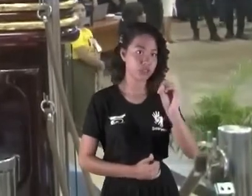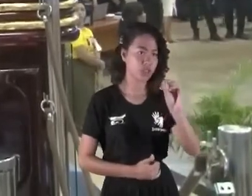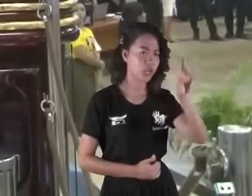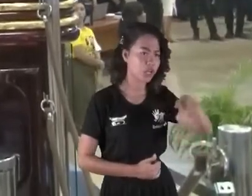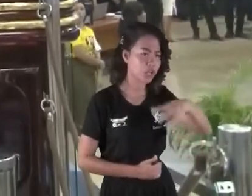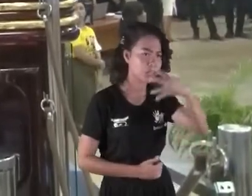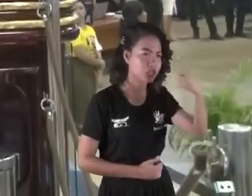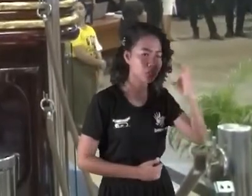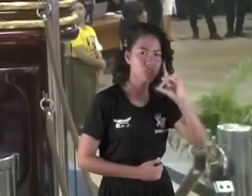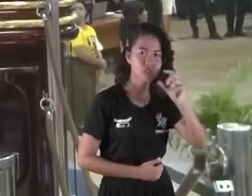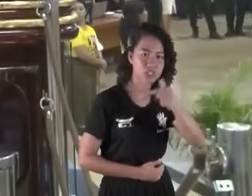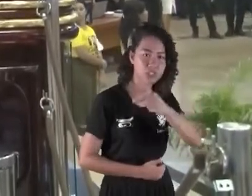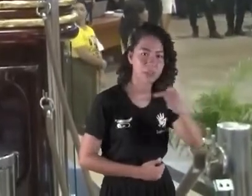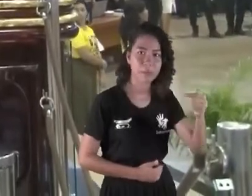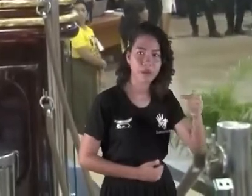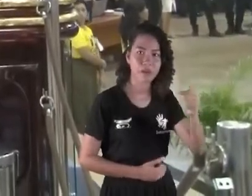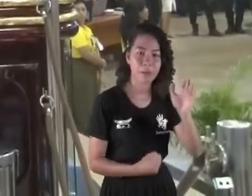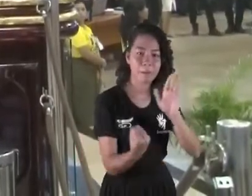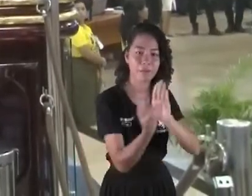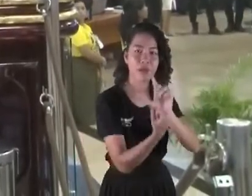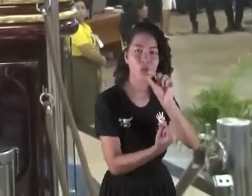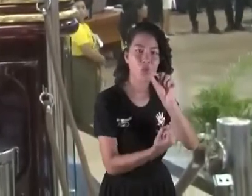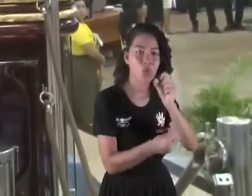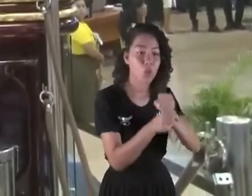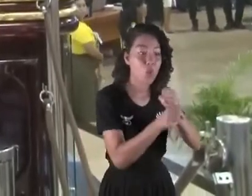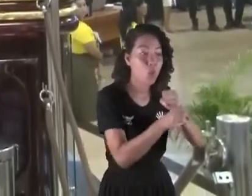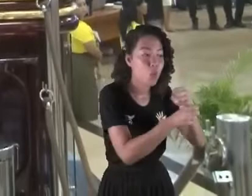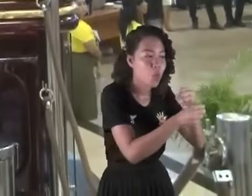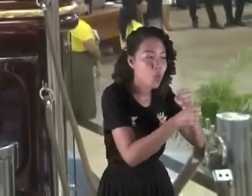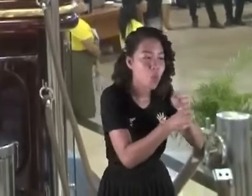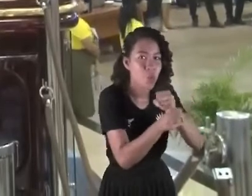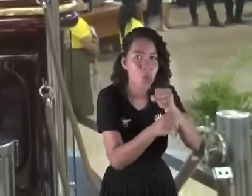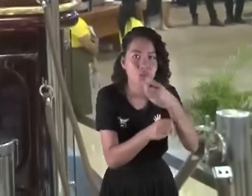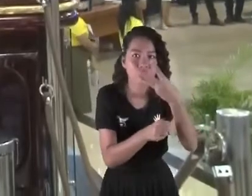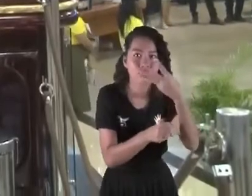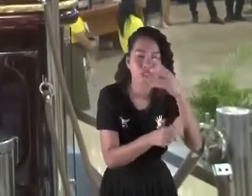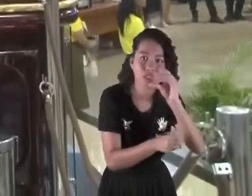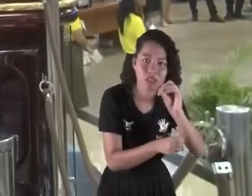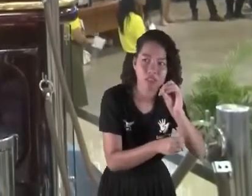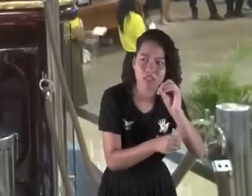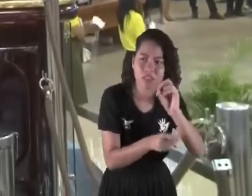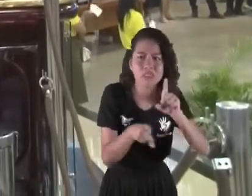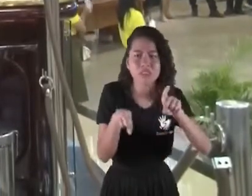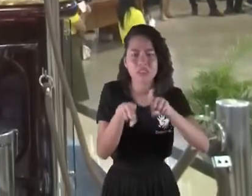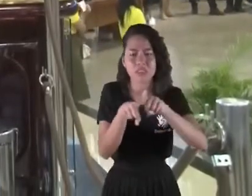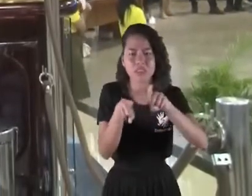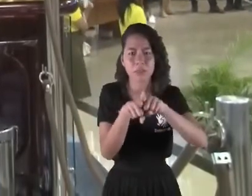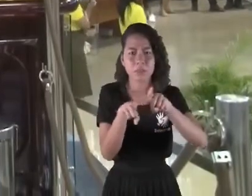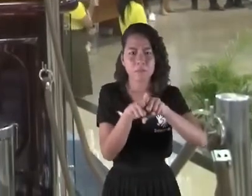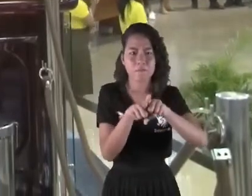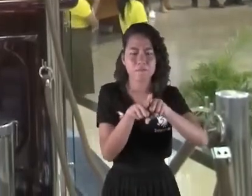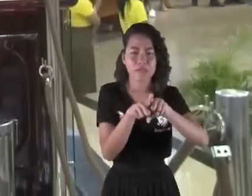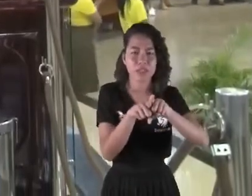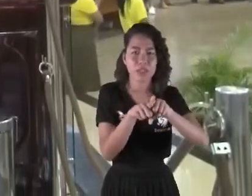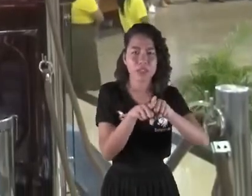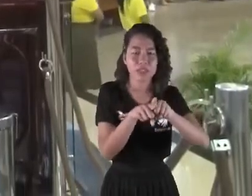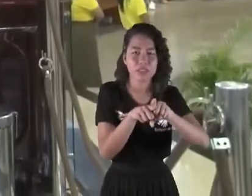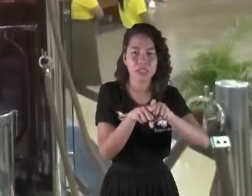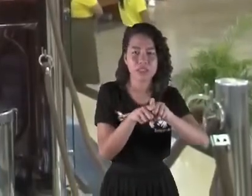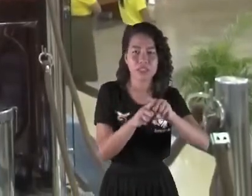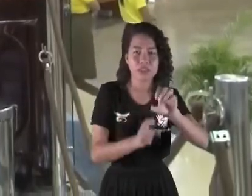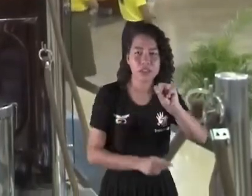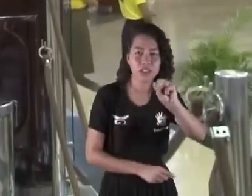babilônico marcava o ano 30. E faziam 30 anos que o sacerdote